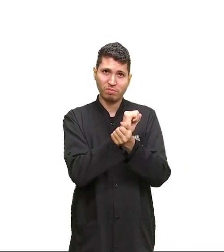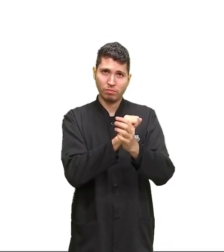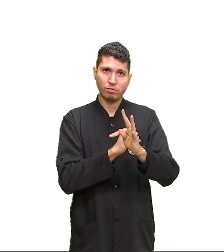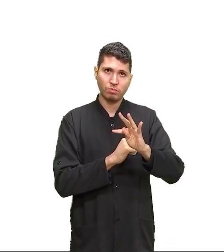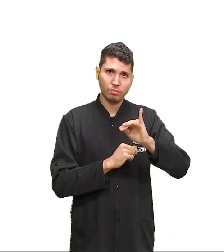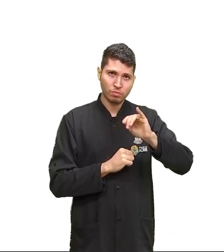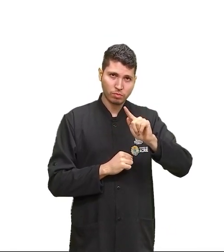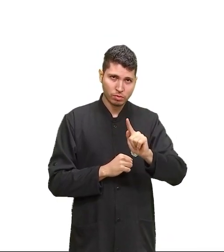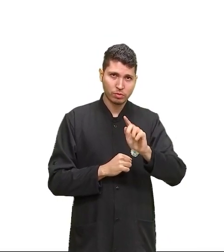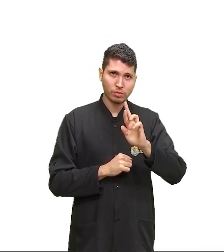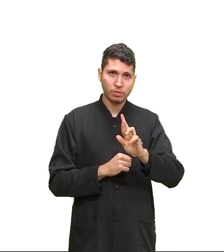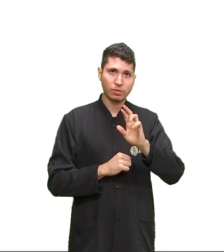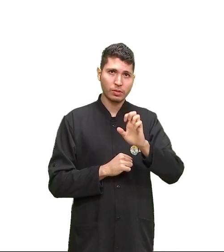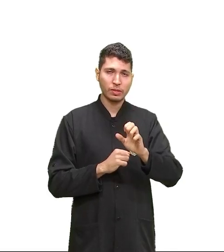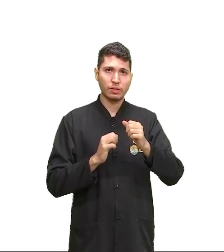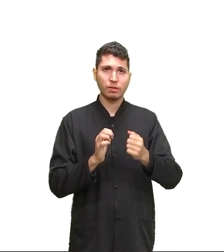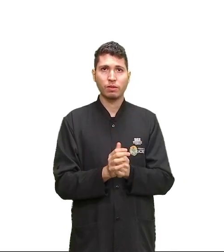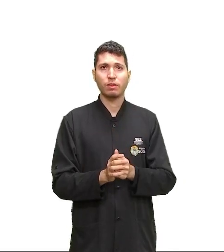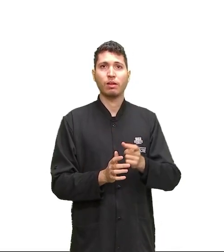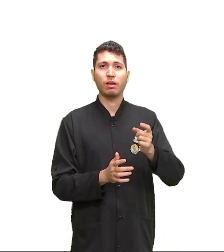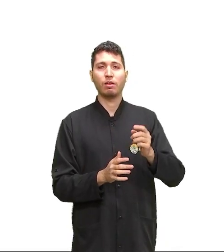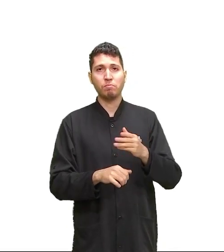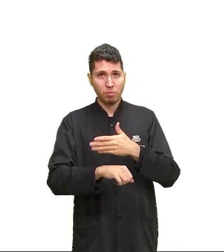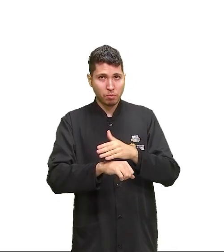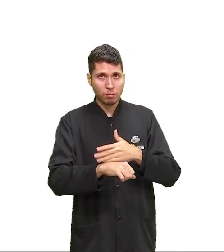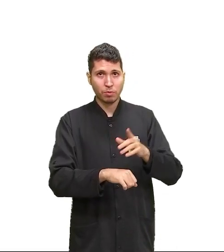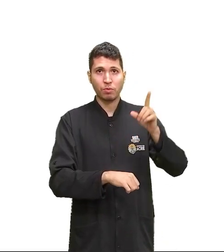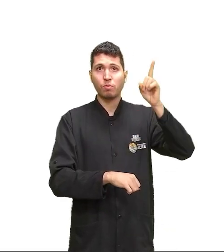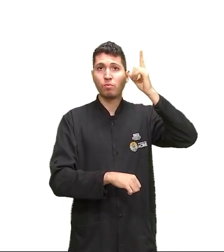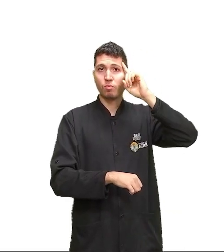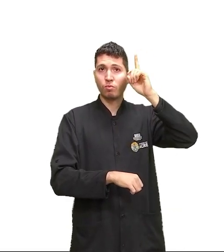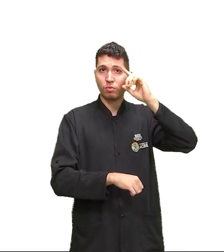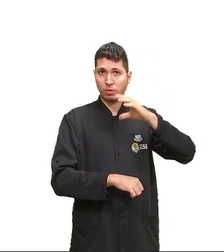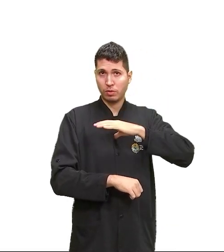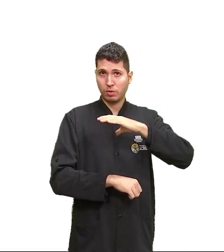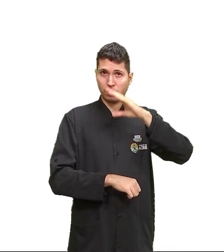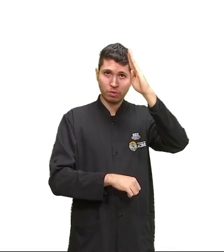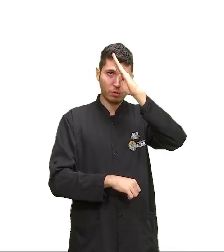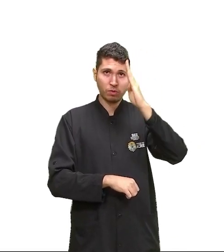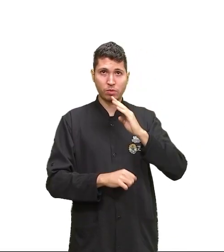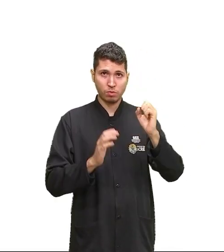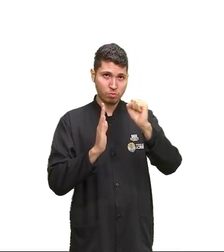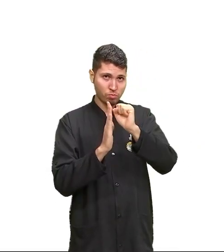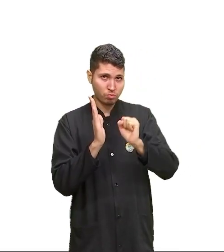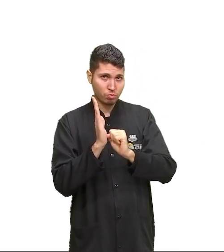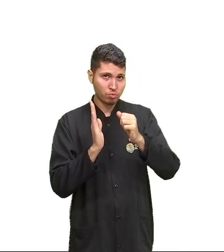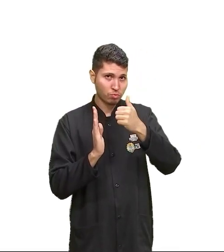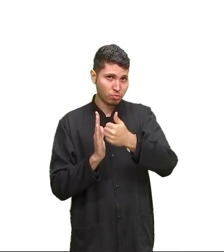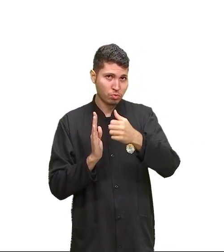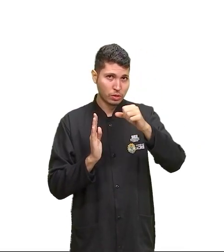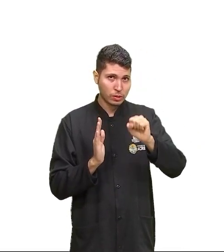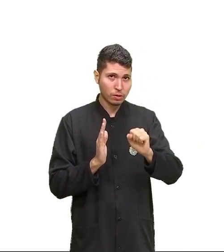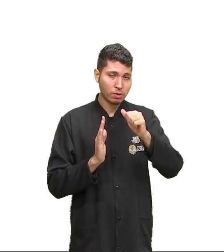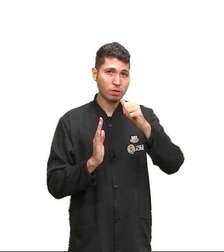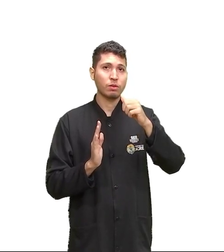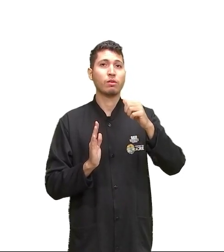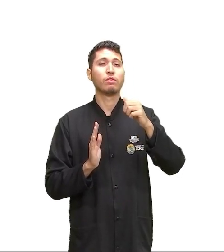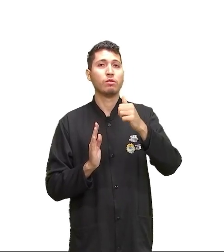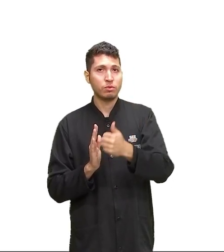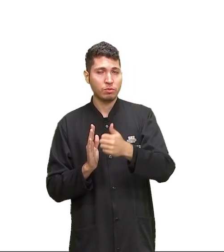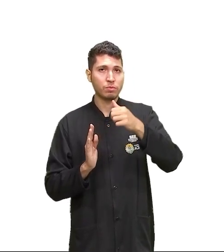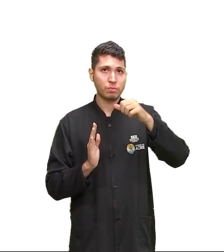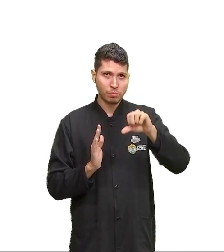evidencia uma prática do cotidiano nas cidades do Brasil nos séculos XVIII e XIX, caracterizada